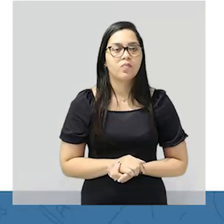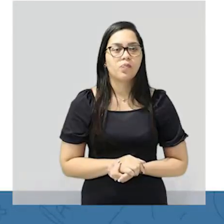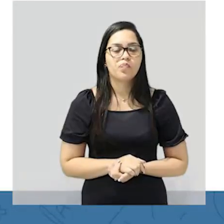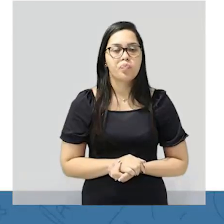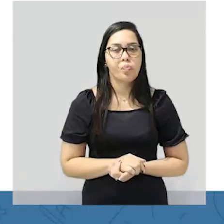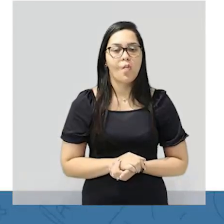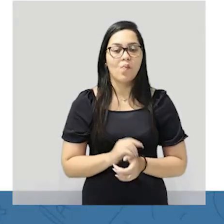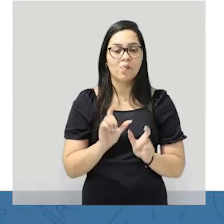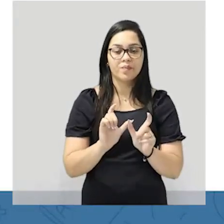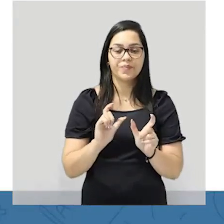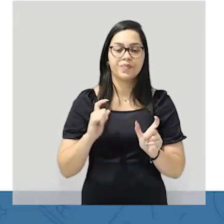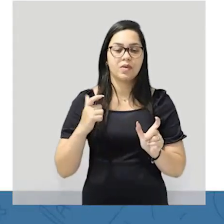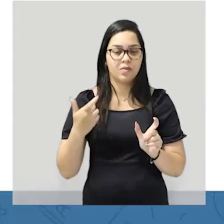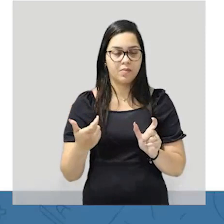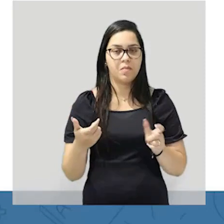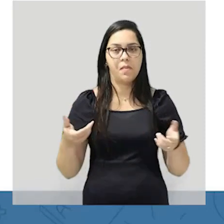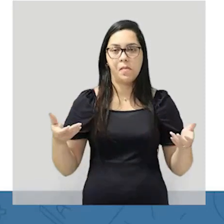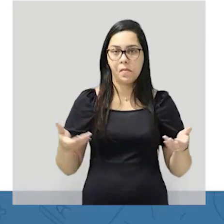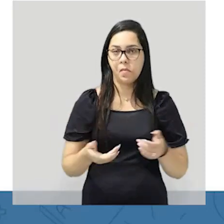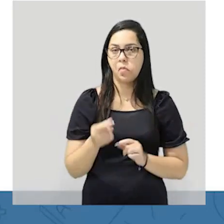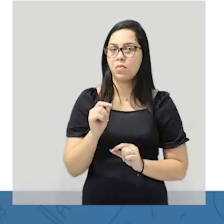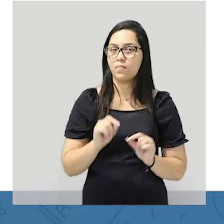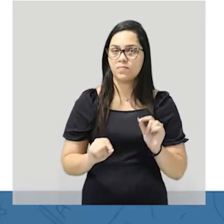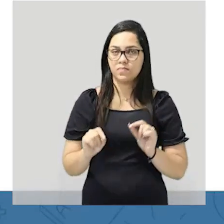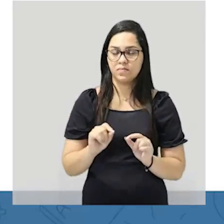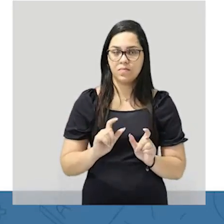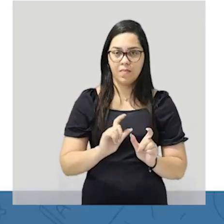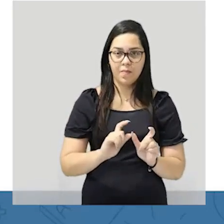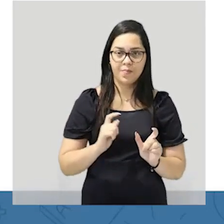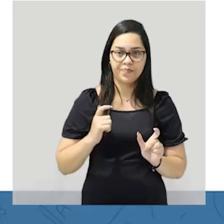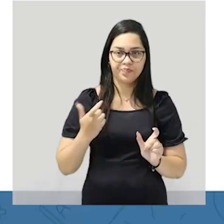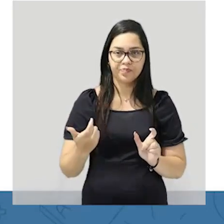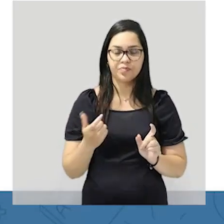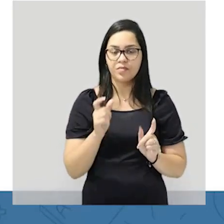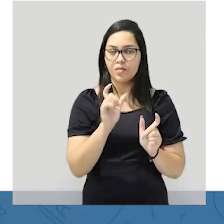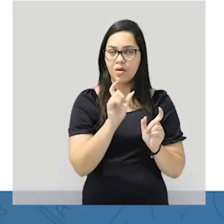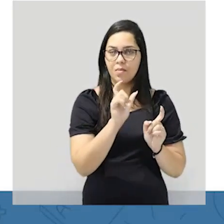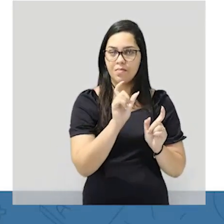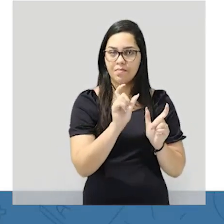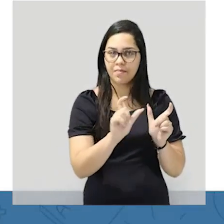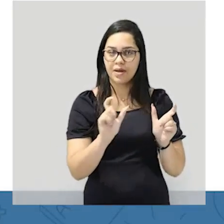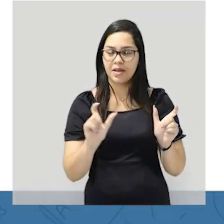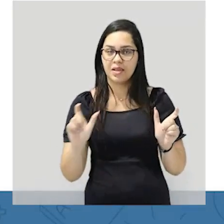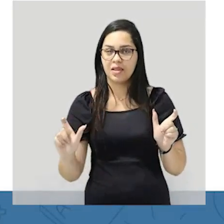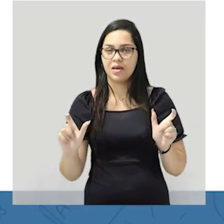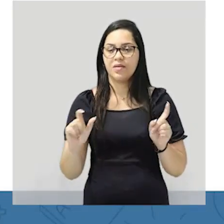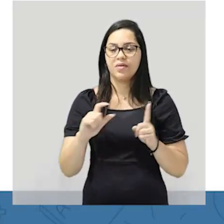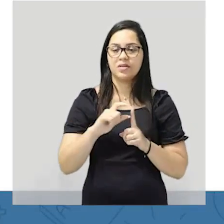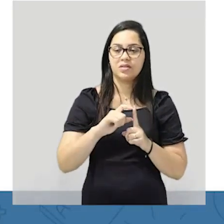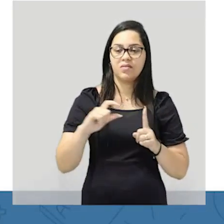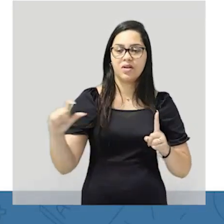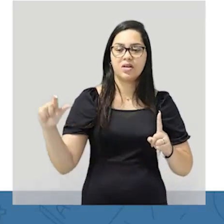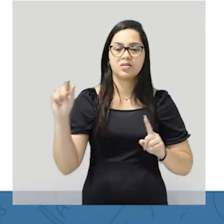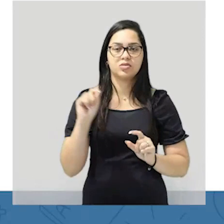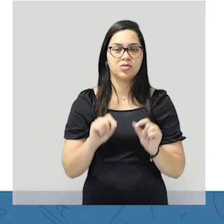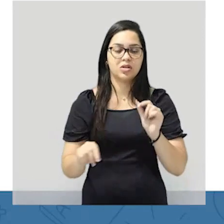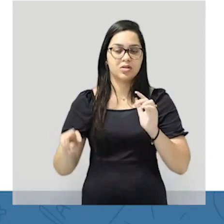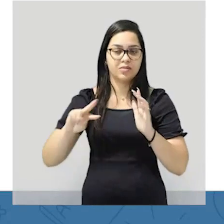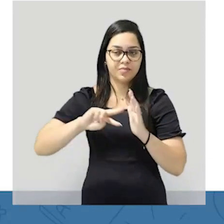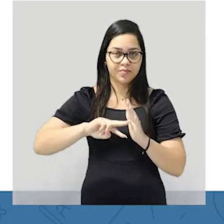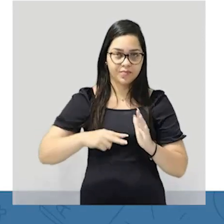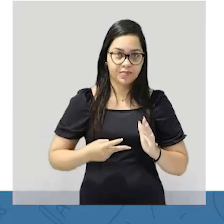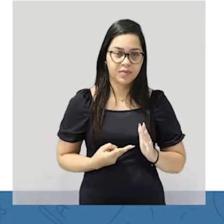Antônimos ou antonímia. Então, no caso, os antônimos são palavras, expressões, frases que